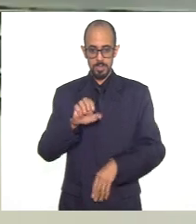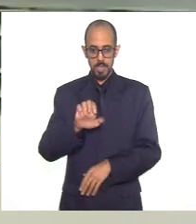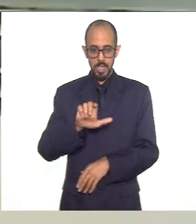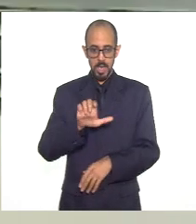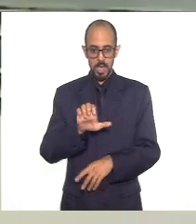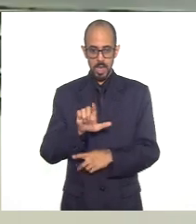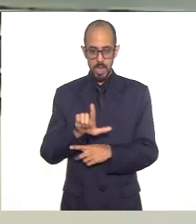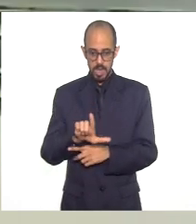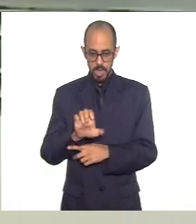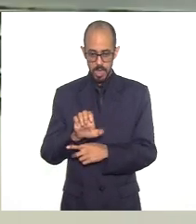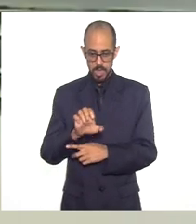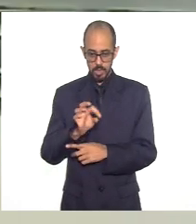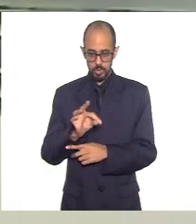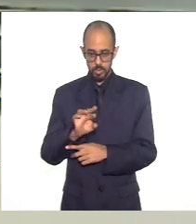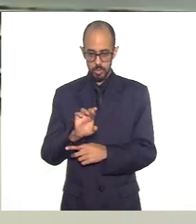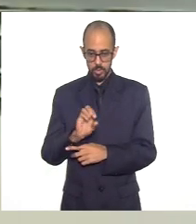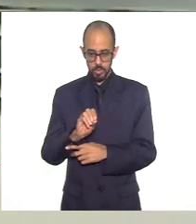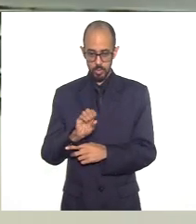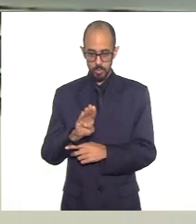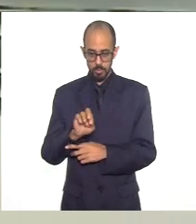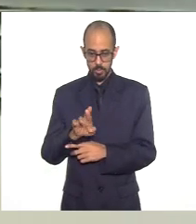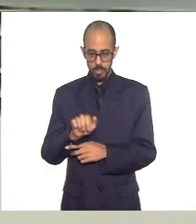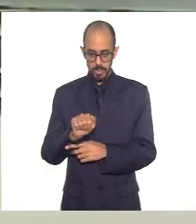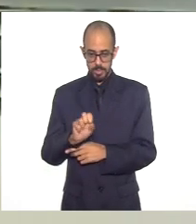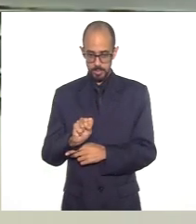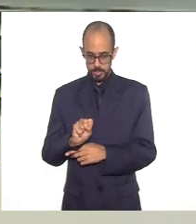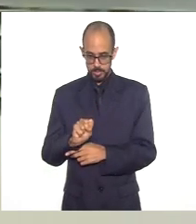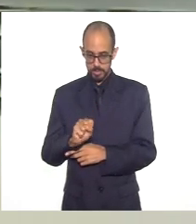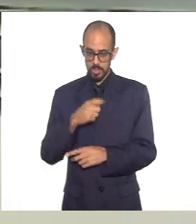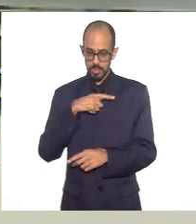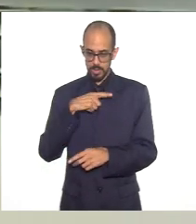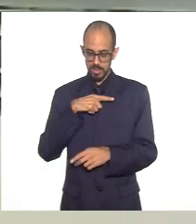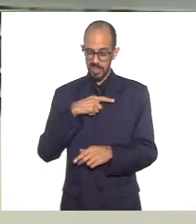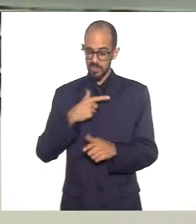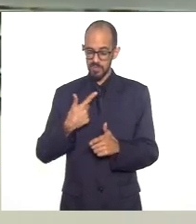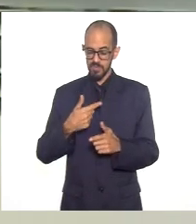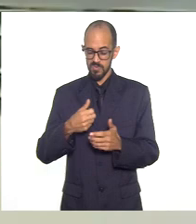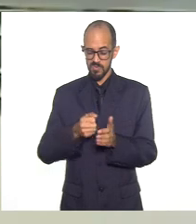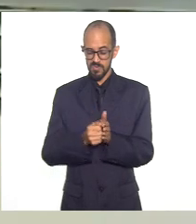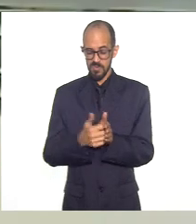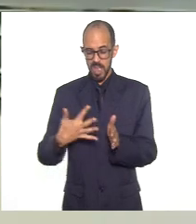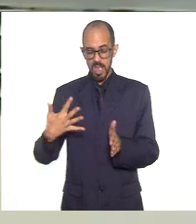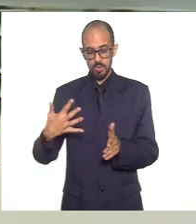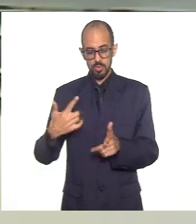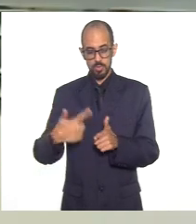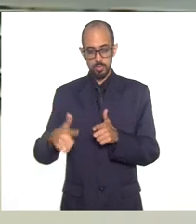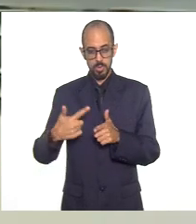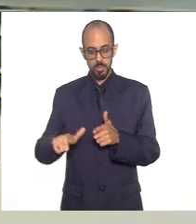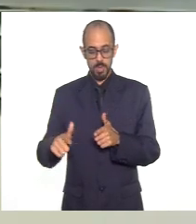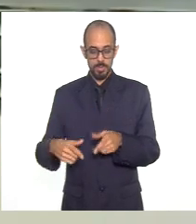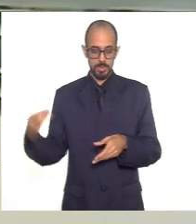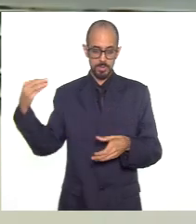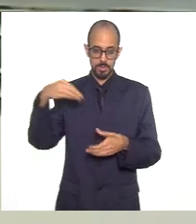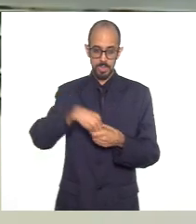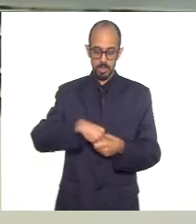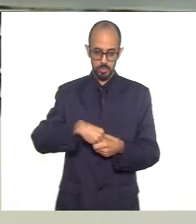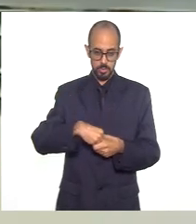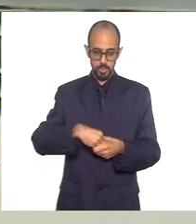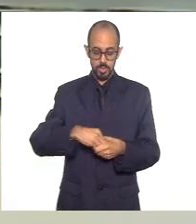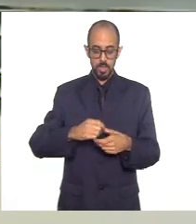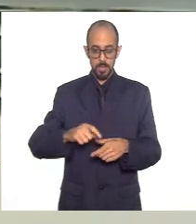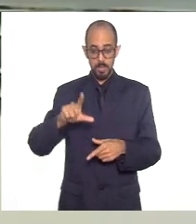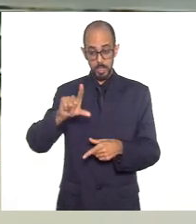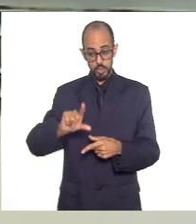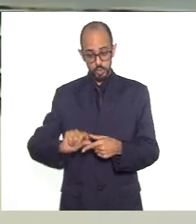Eletrobras, que tem um volume de jabutis embutidos enorme. E para diminuir